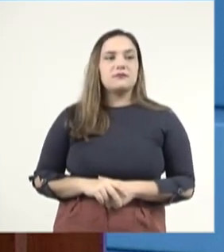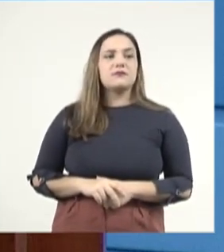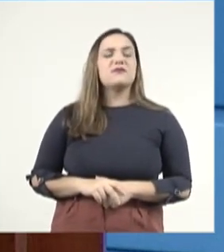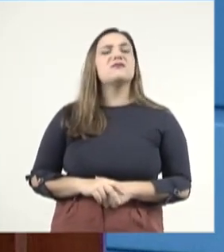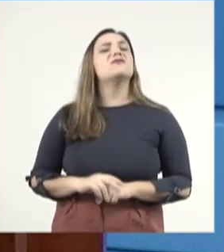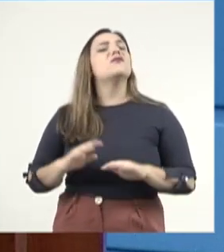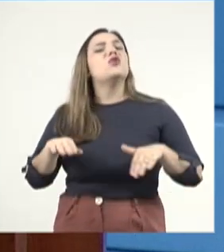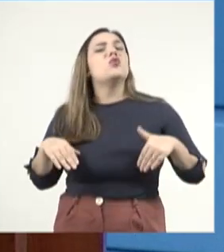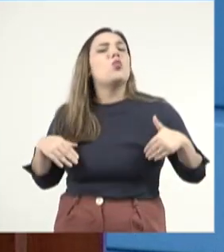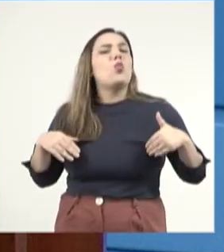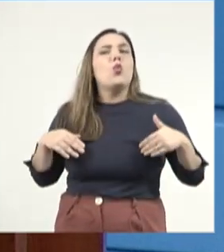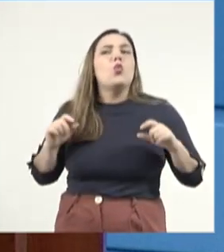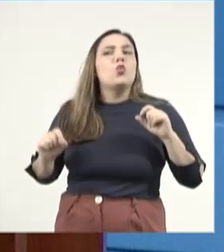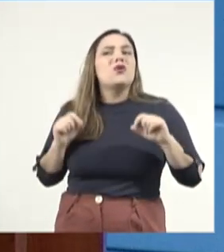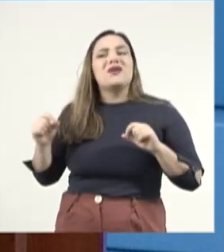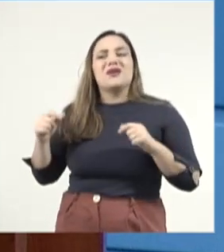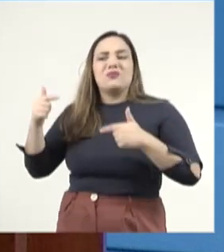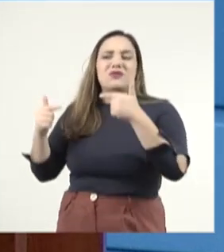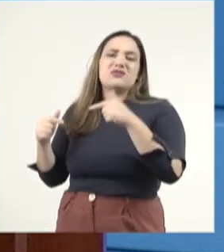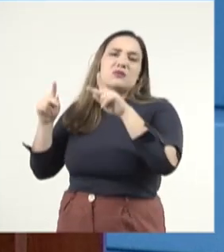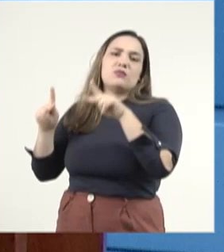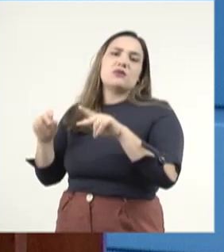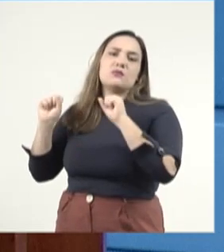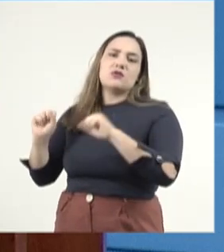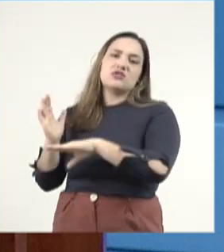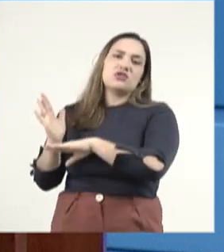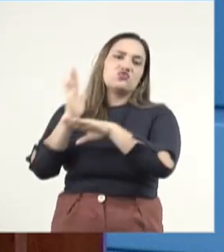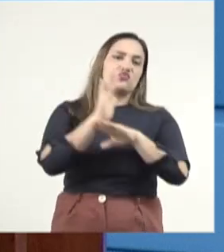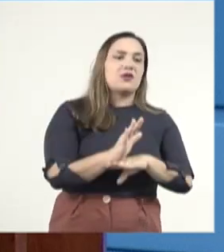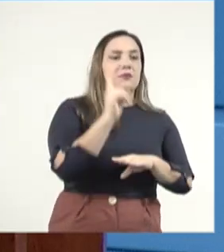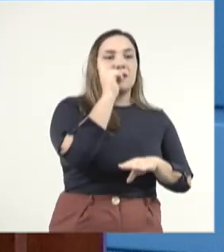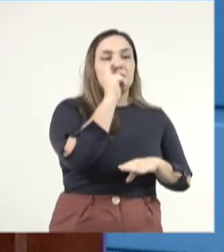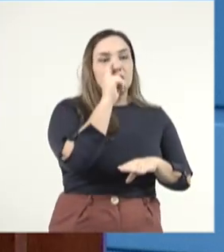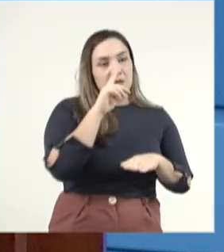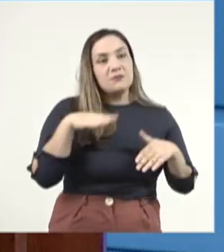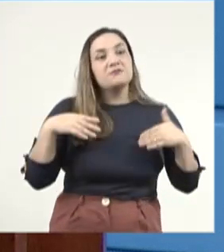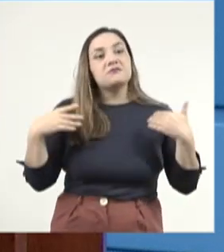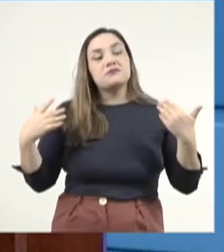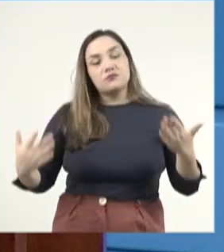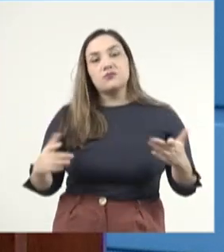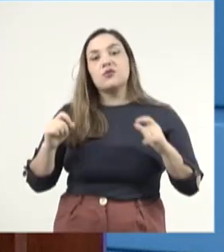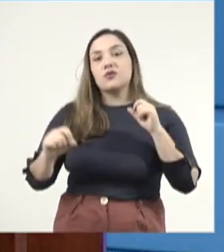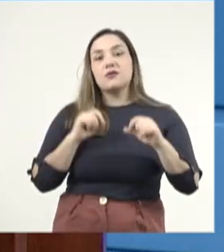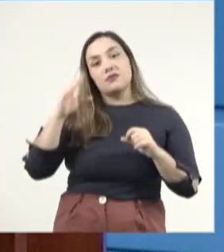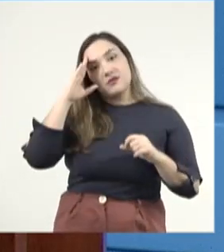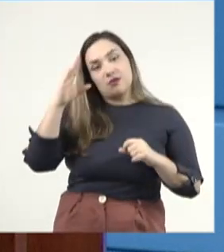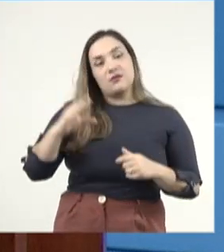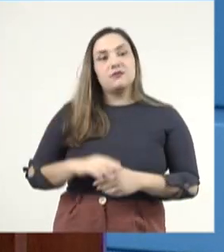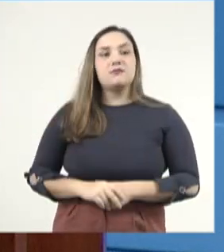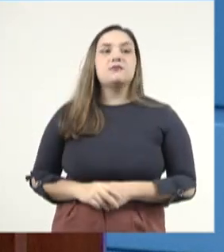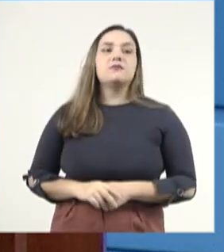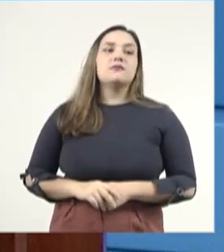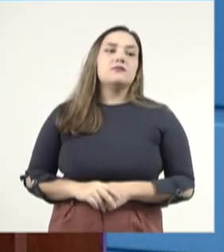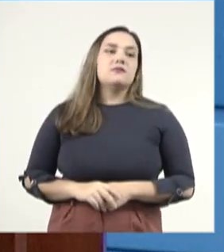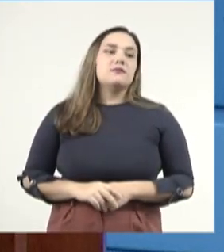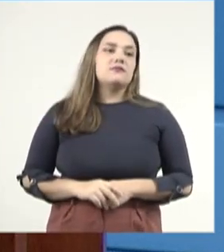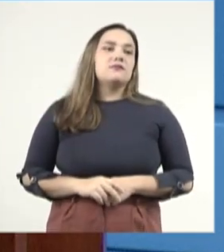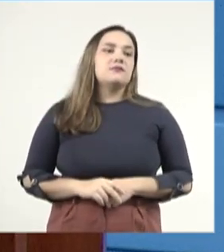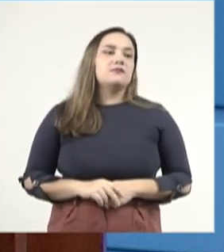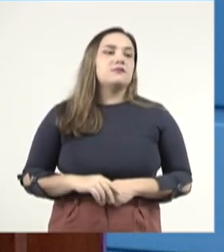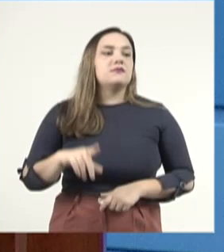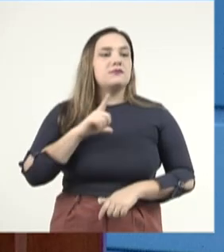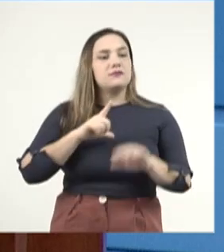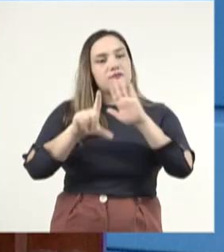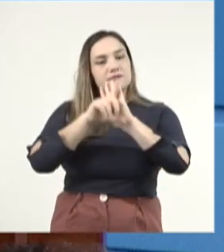pública para atender as mães. E, em especial, uma delas, nós estamos apresentando aqui um projeto de